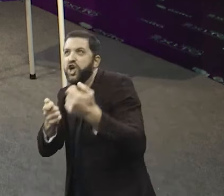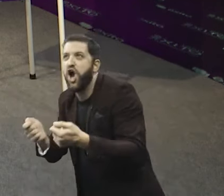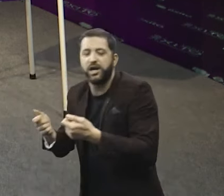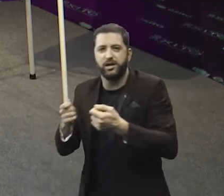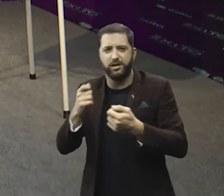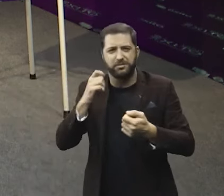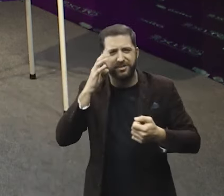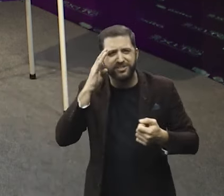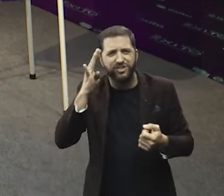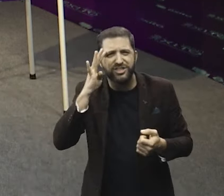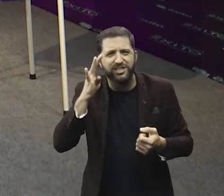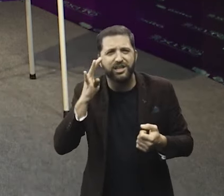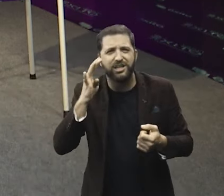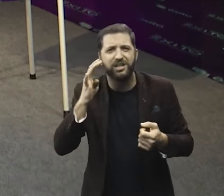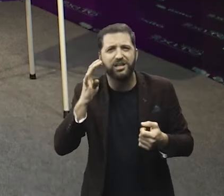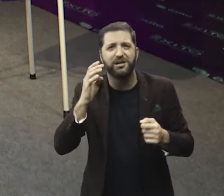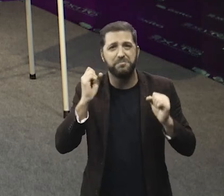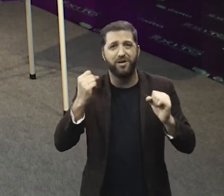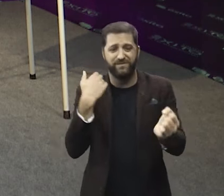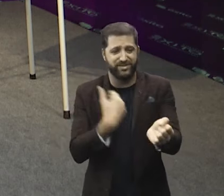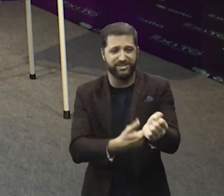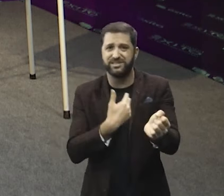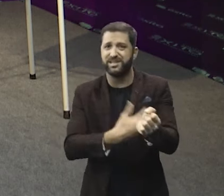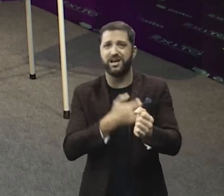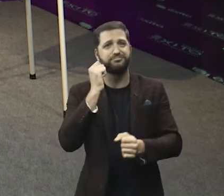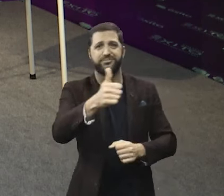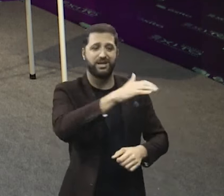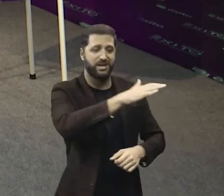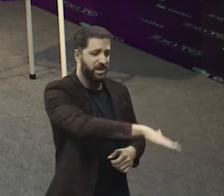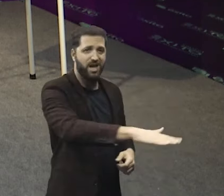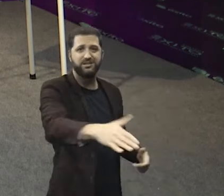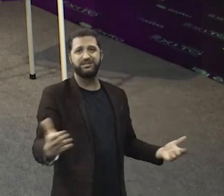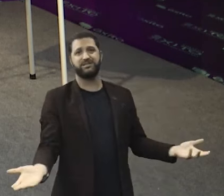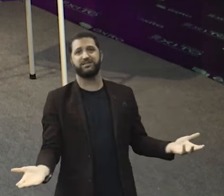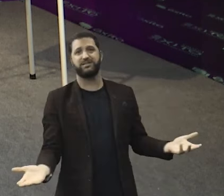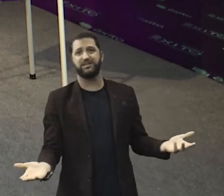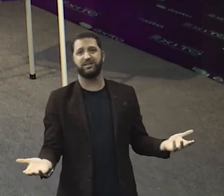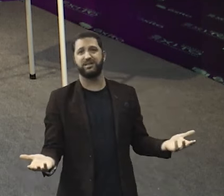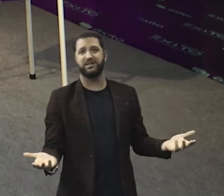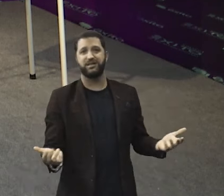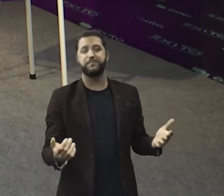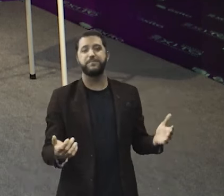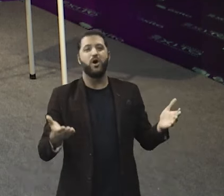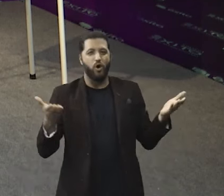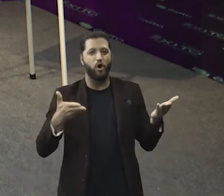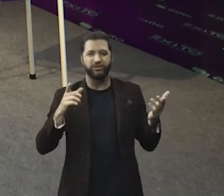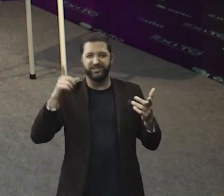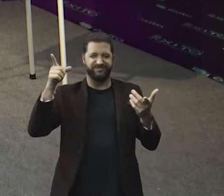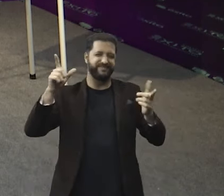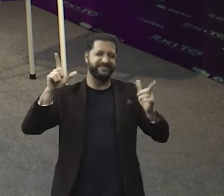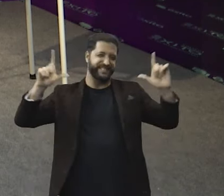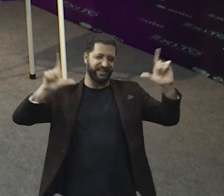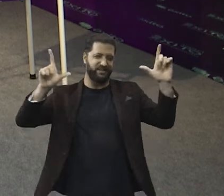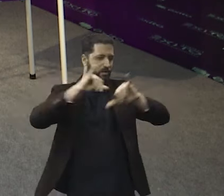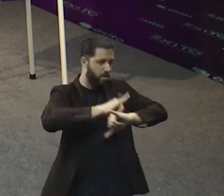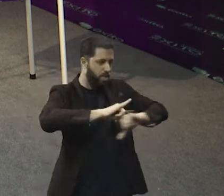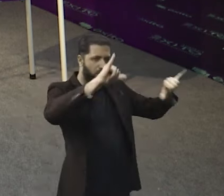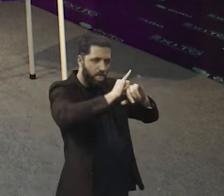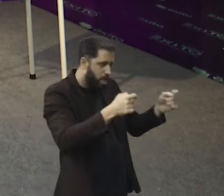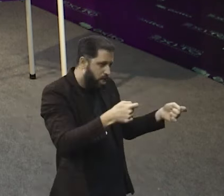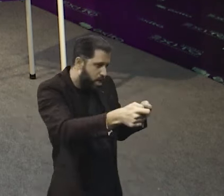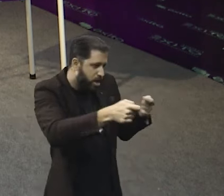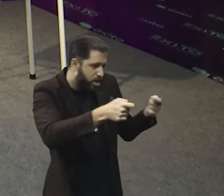a dominação hoje a mídia ela manipula cada um de nós quando você tá por